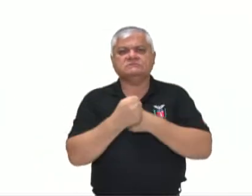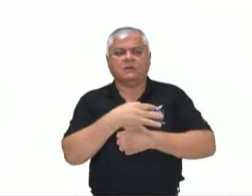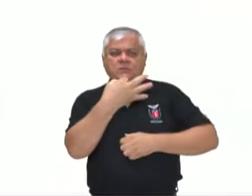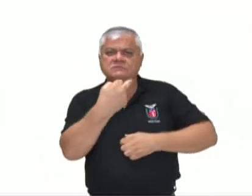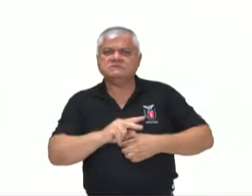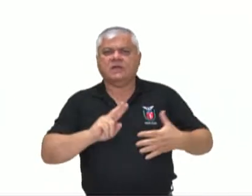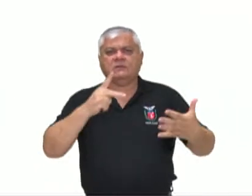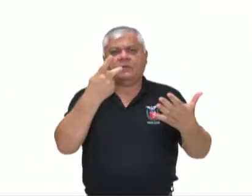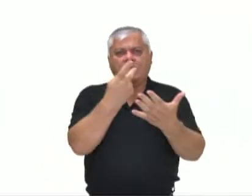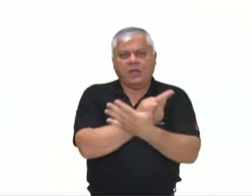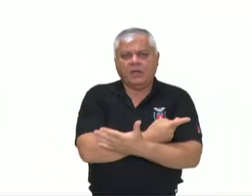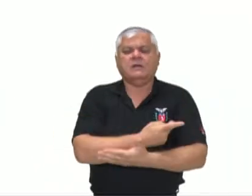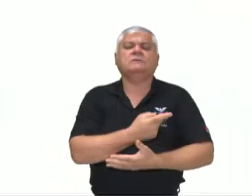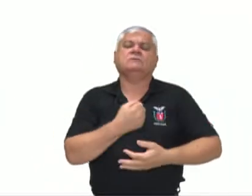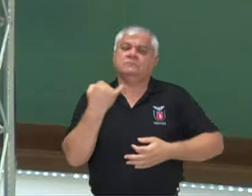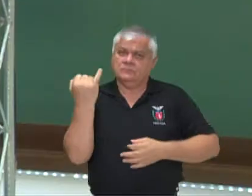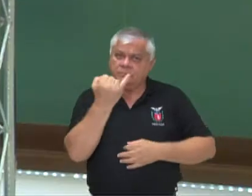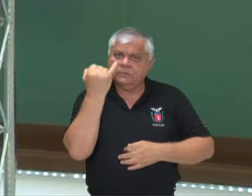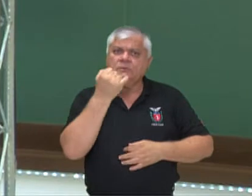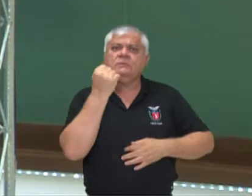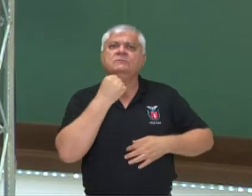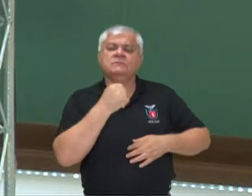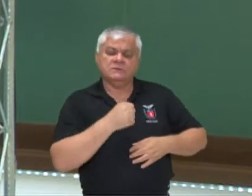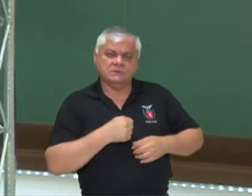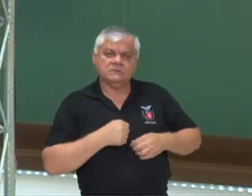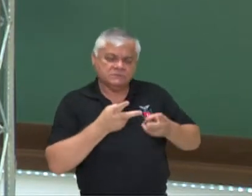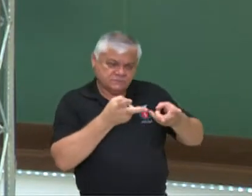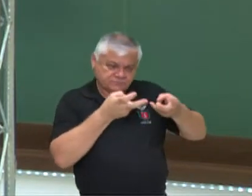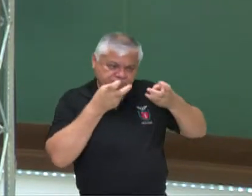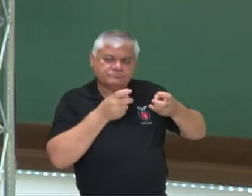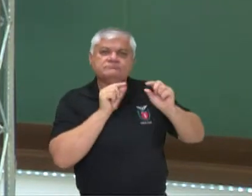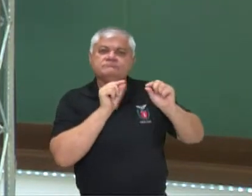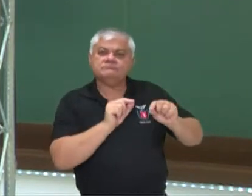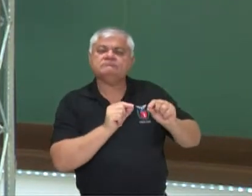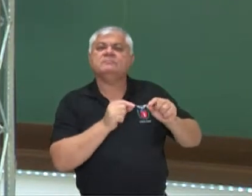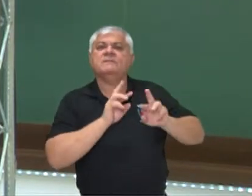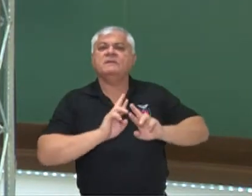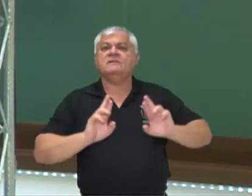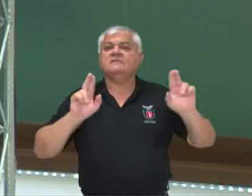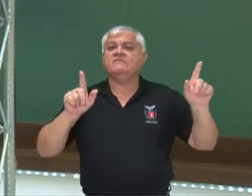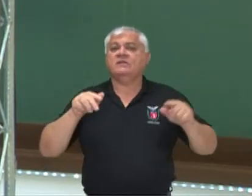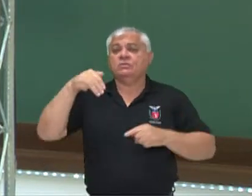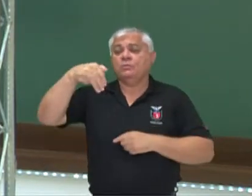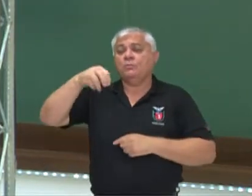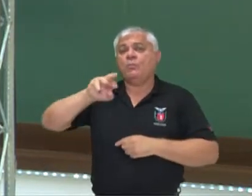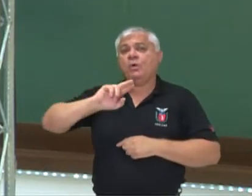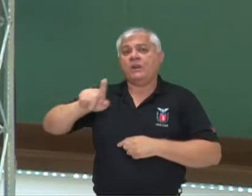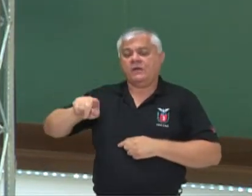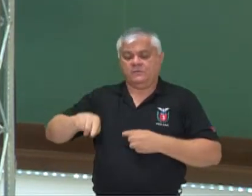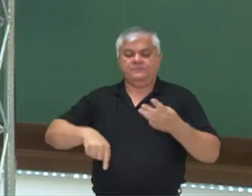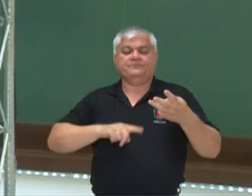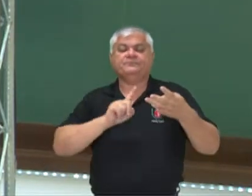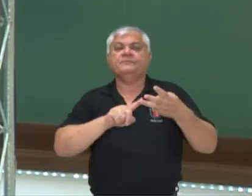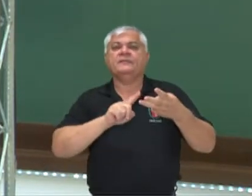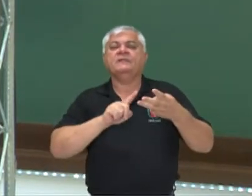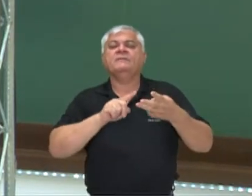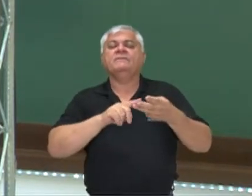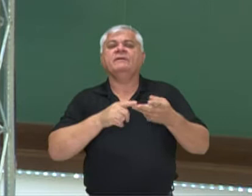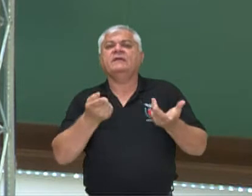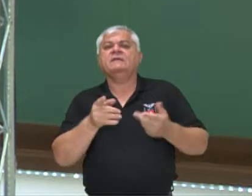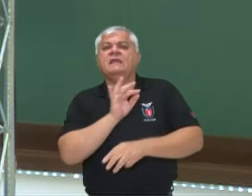certo, do que é errado. Então vamos identificar esses valores éticos, né, e diferenciá-los da moral. E conhecer as técnicas